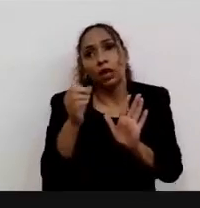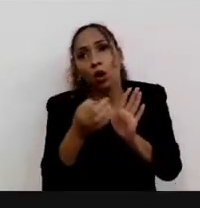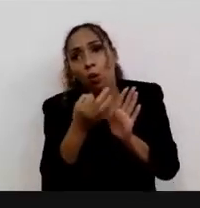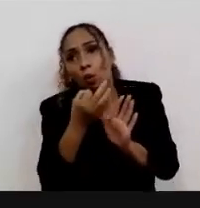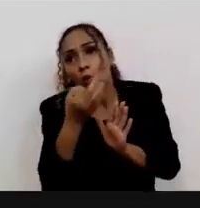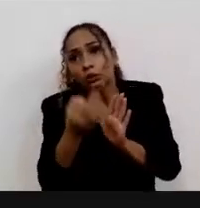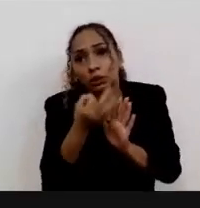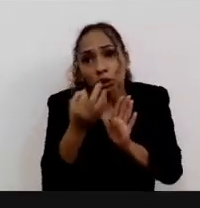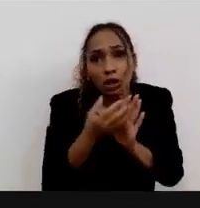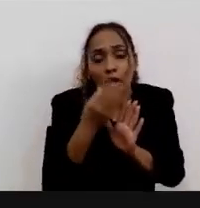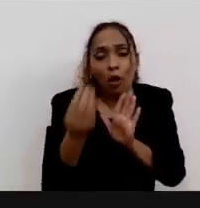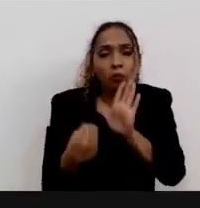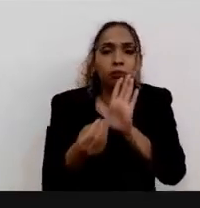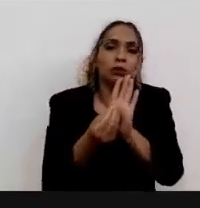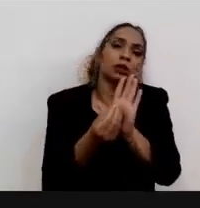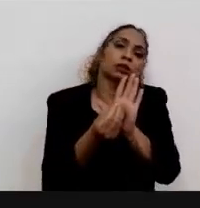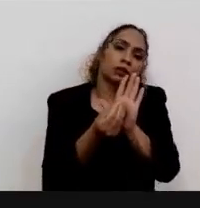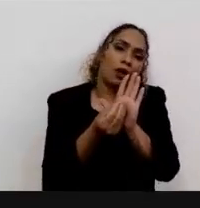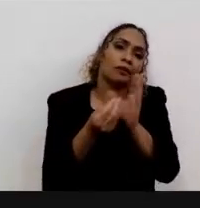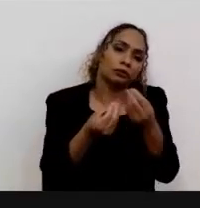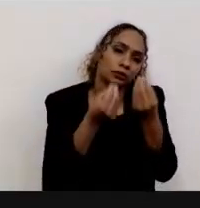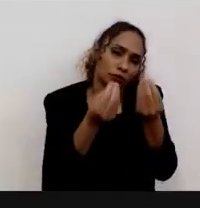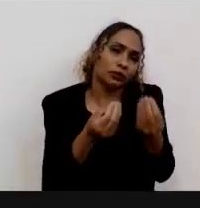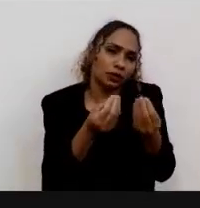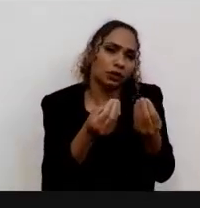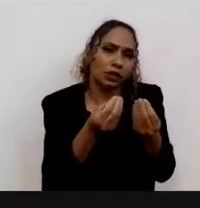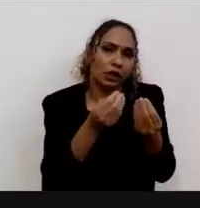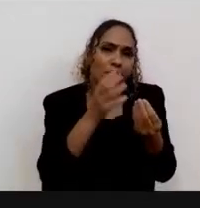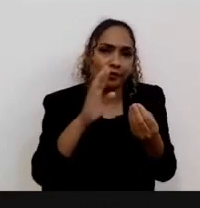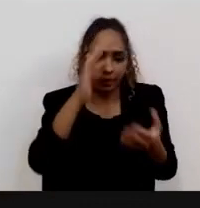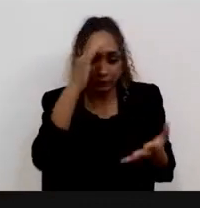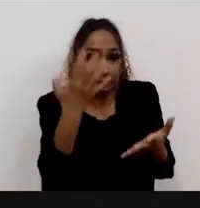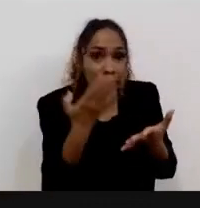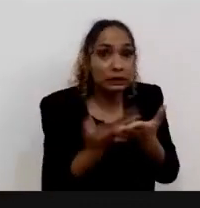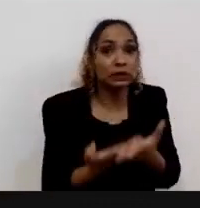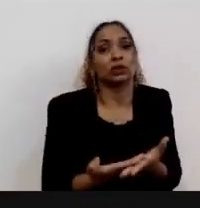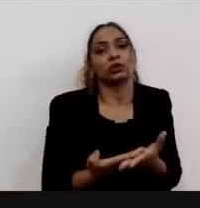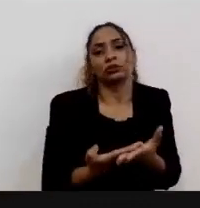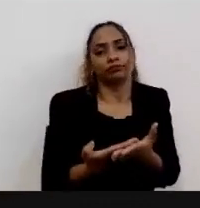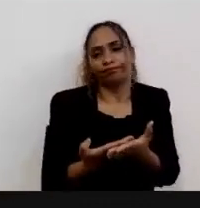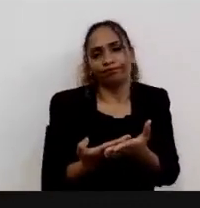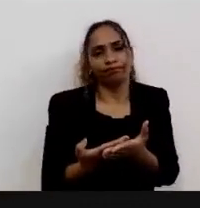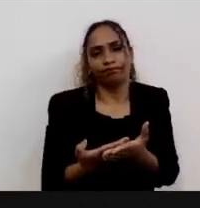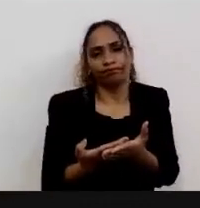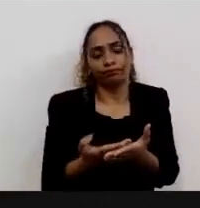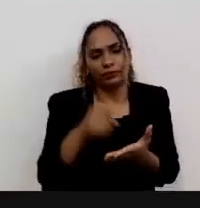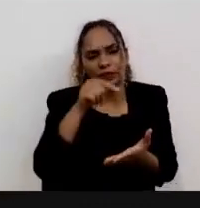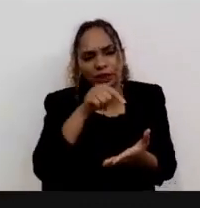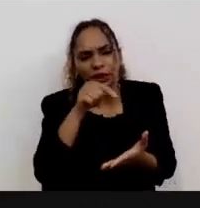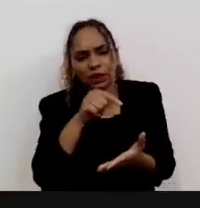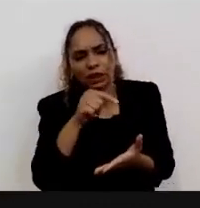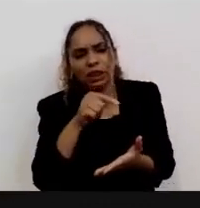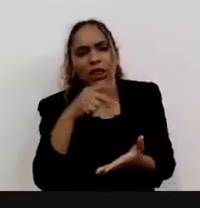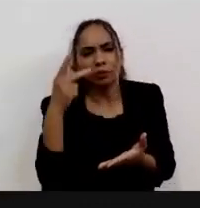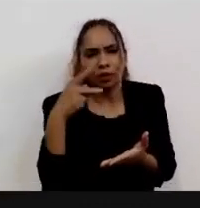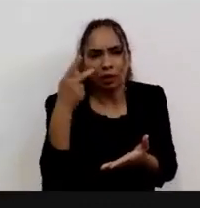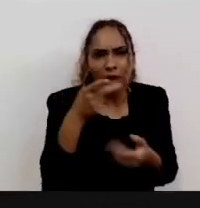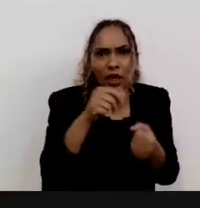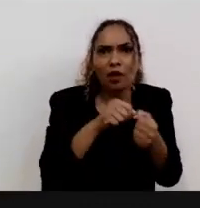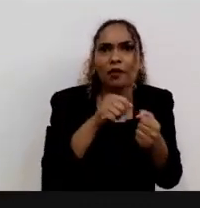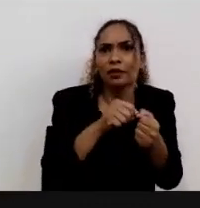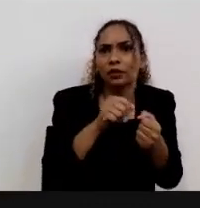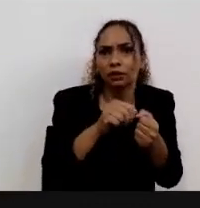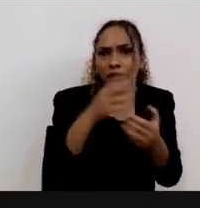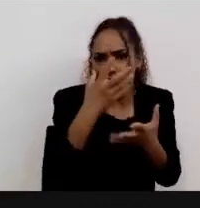sugestões que a aplicação vai oferecer, nunca vão ser determinantes, assim, né? Não, isso aqui que o parlamentar vai fazer, com certeza ele